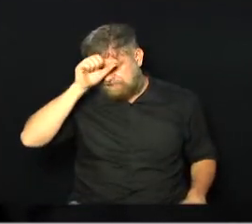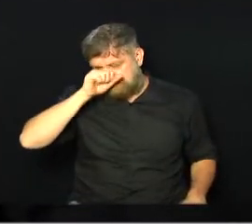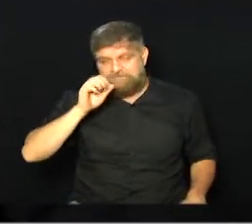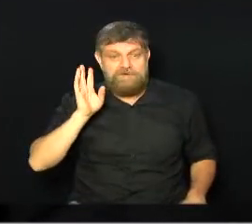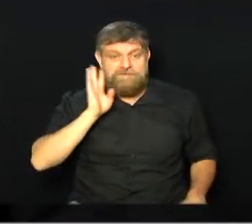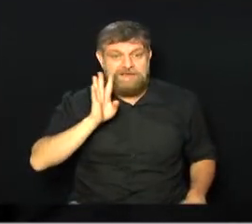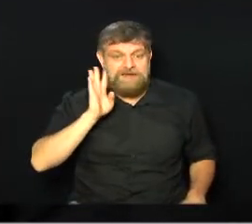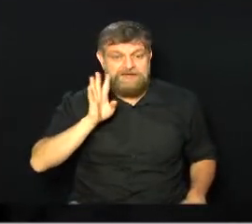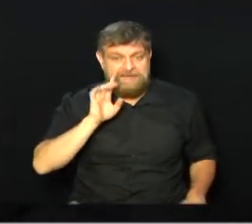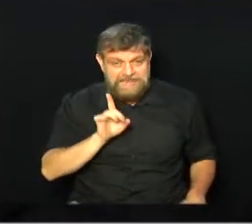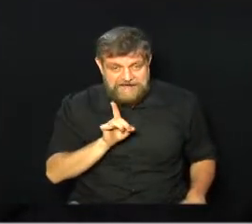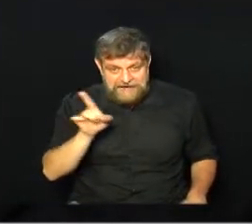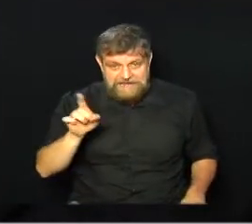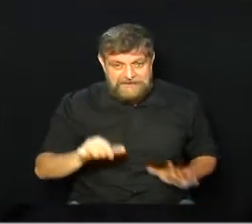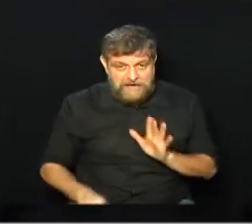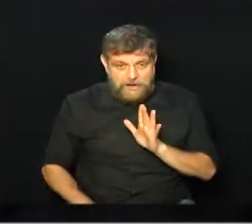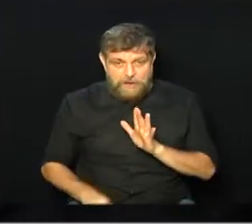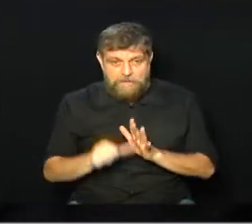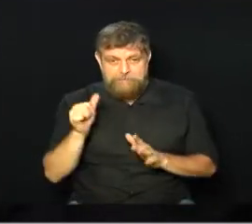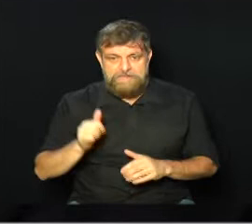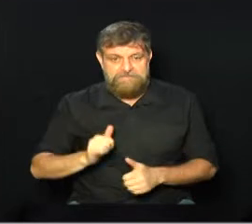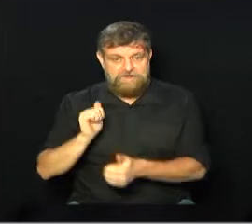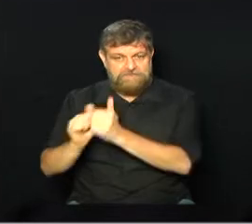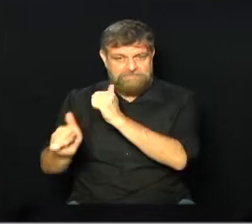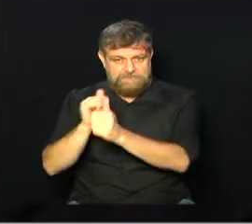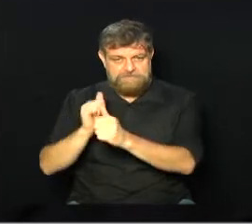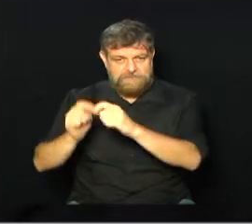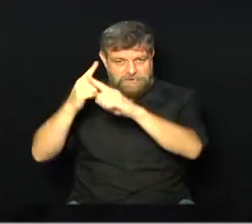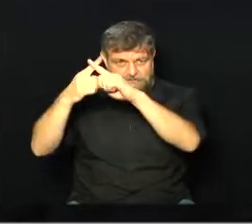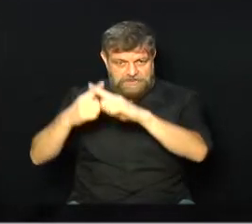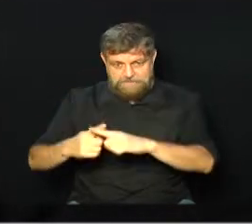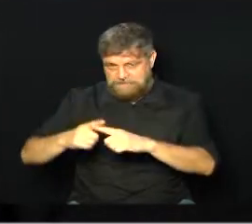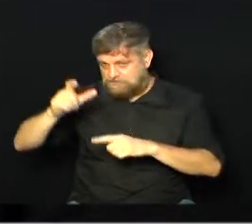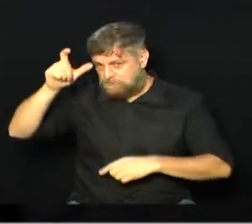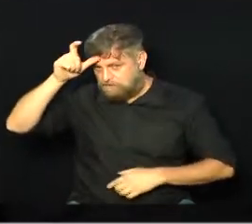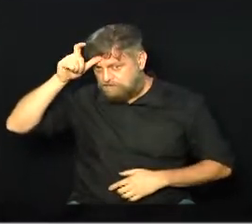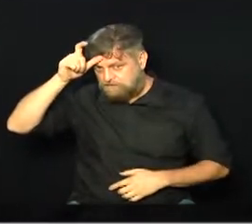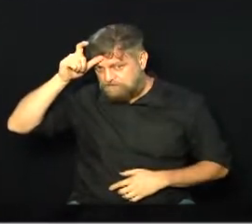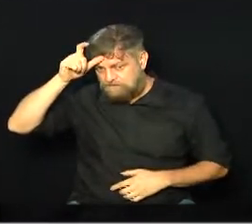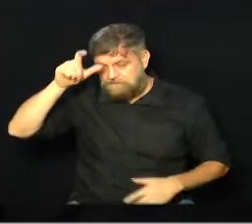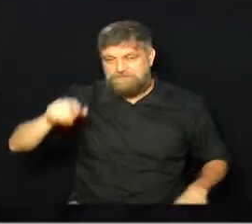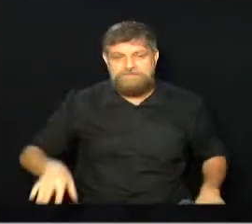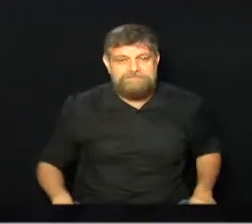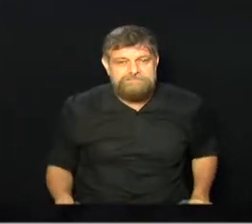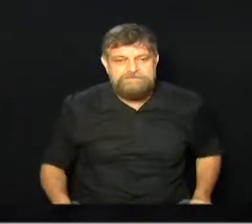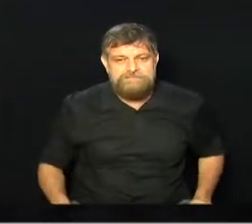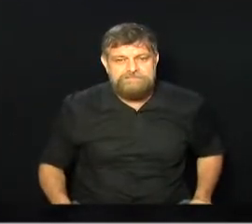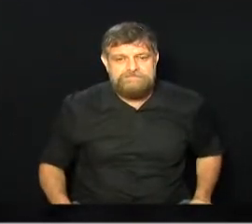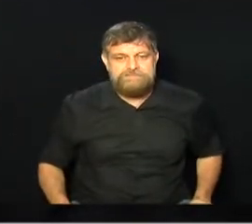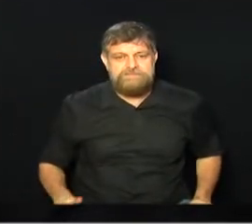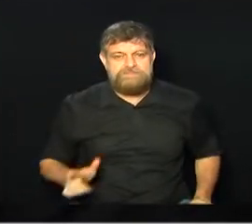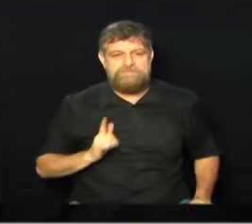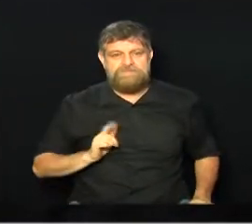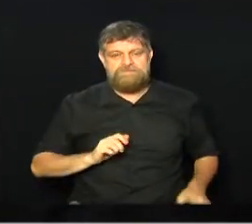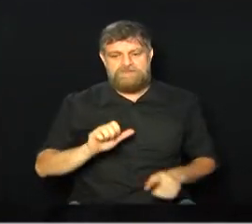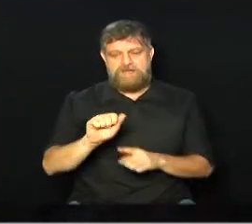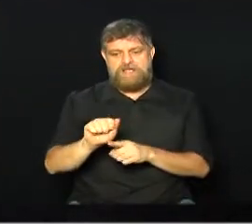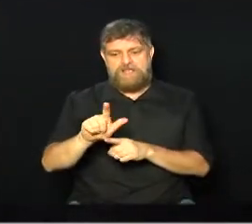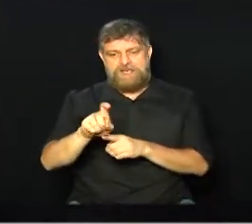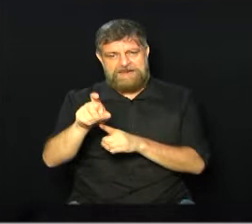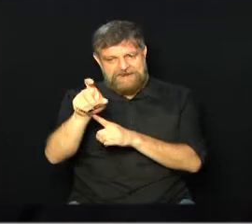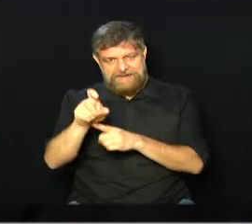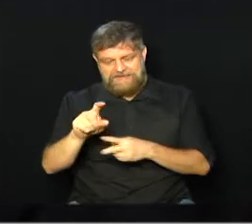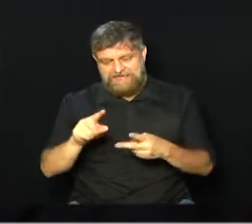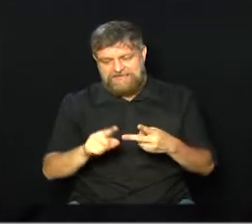que eu passei lá foi no nosso primeiro jogo no campeonato turco, que foi contra o Fenerbahçe, de Alex, David, Roberto Carlos,